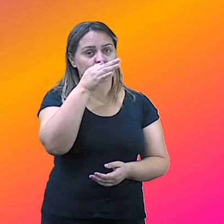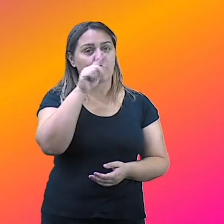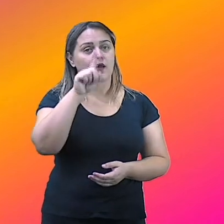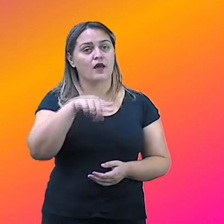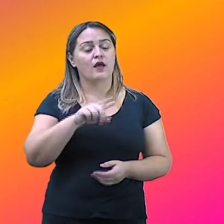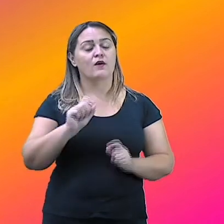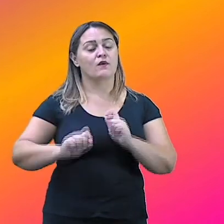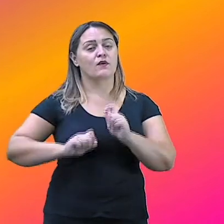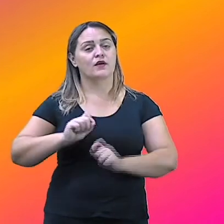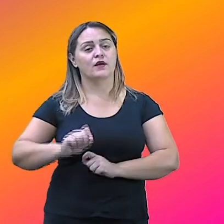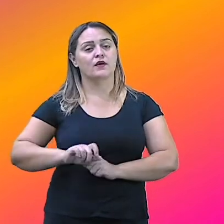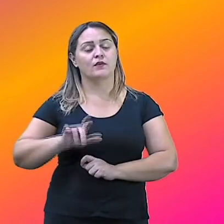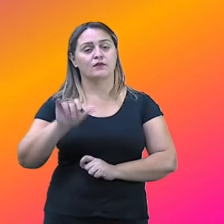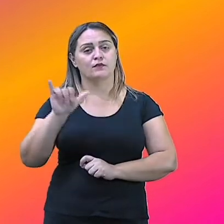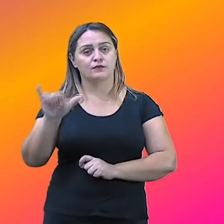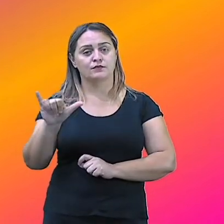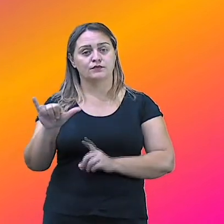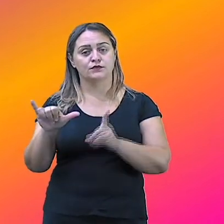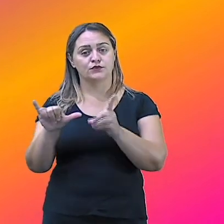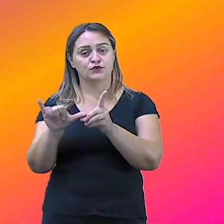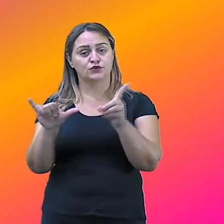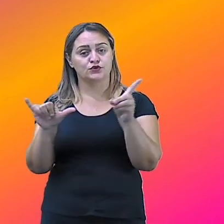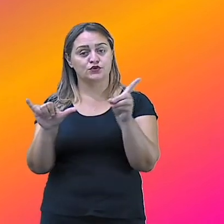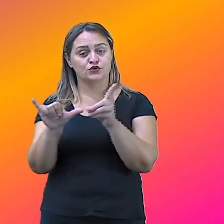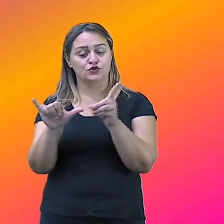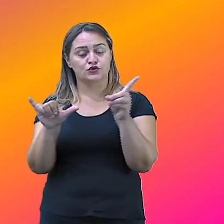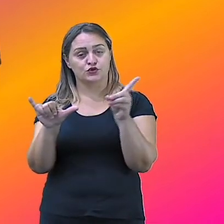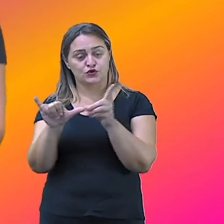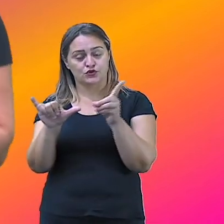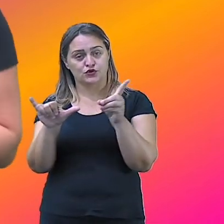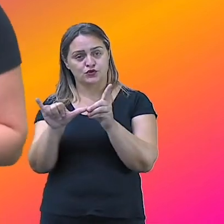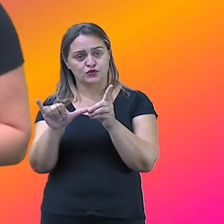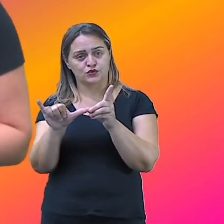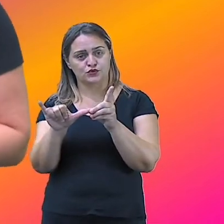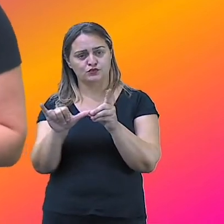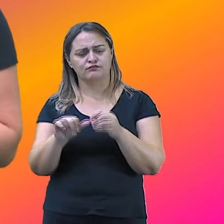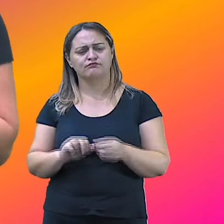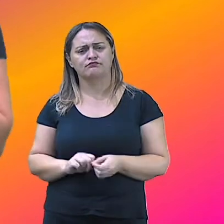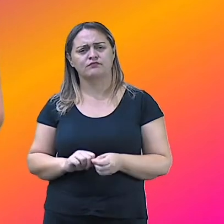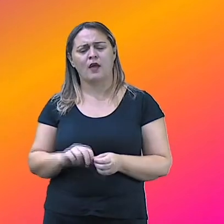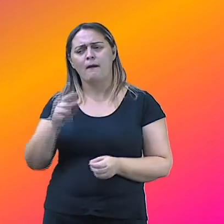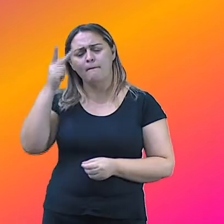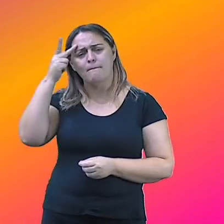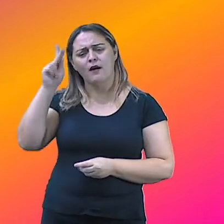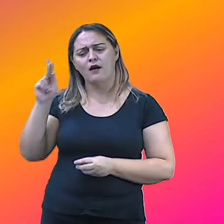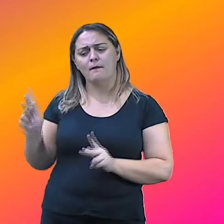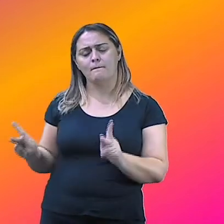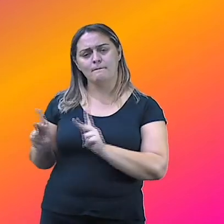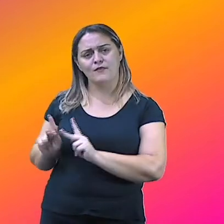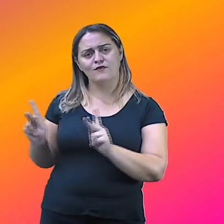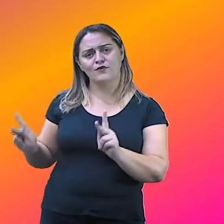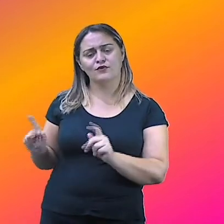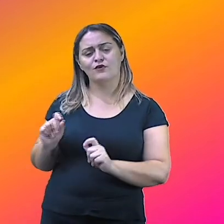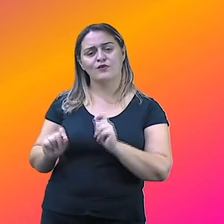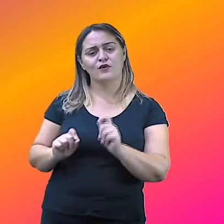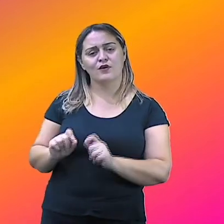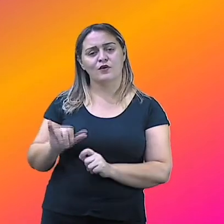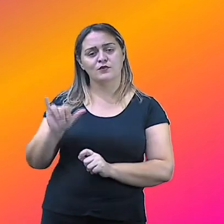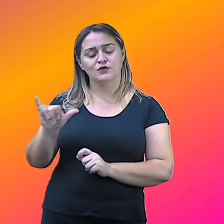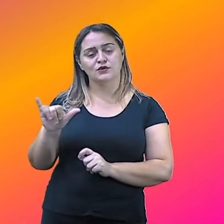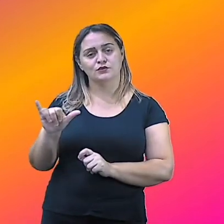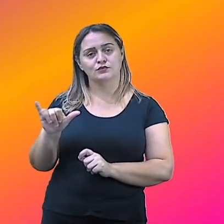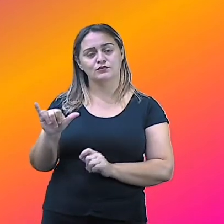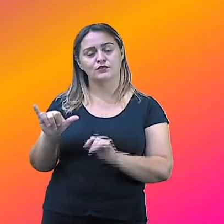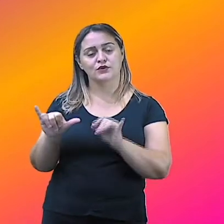objeto direto. E para a professora, objeto indireto, ligado por